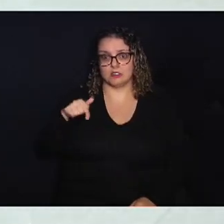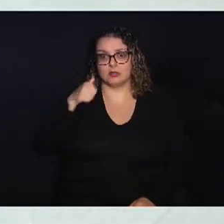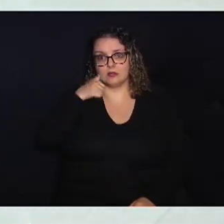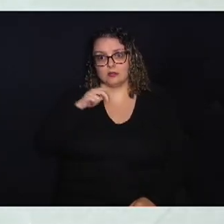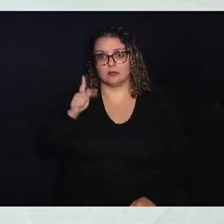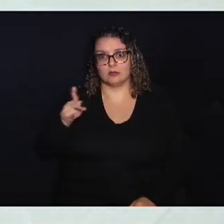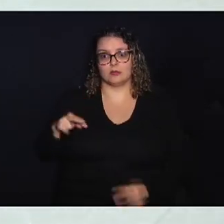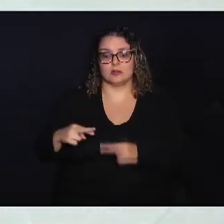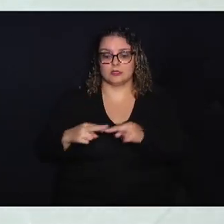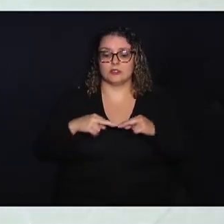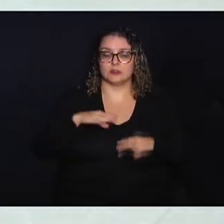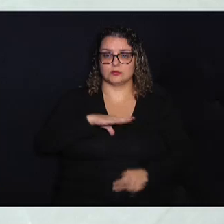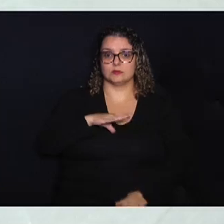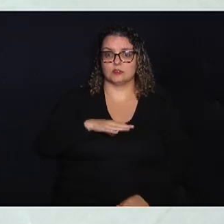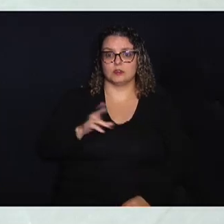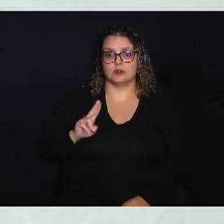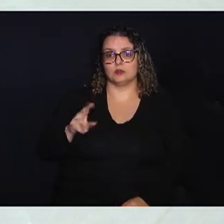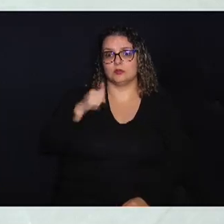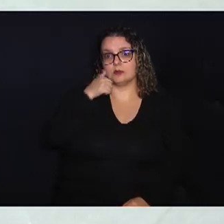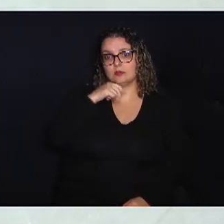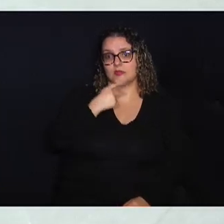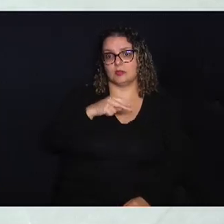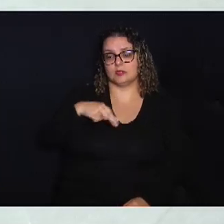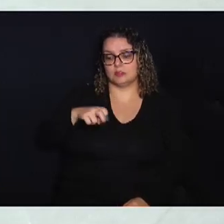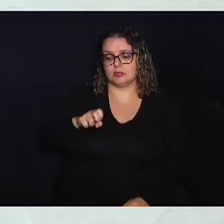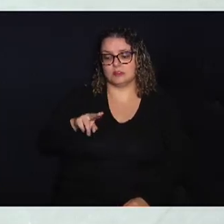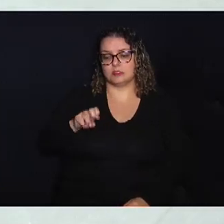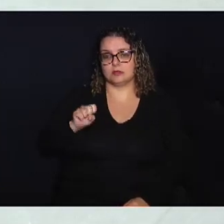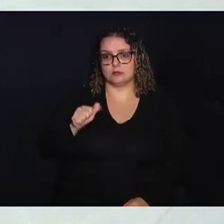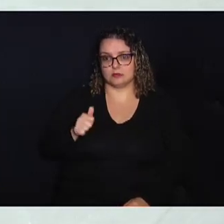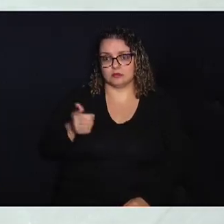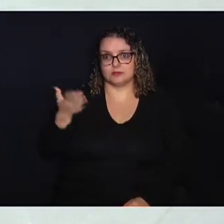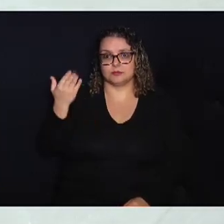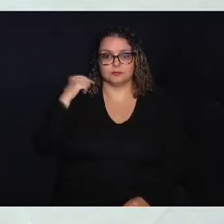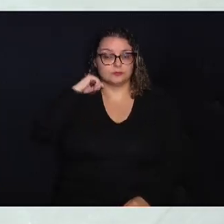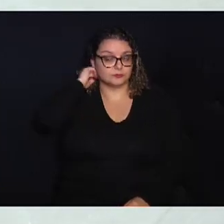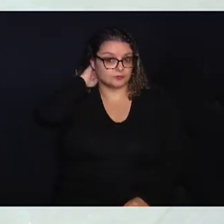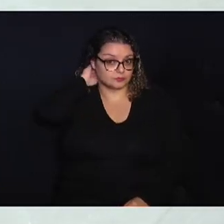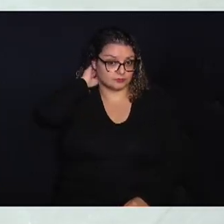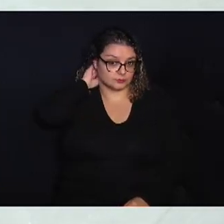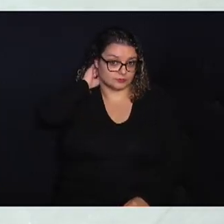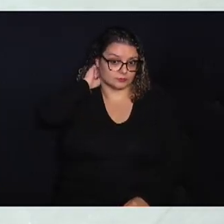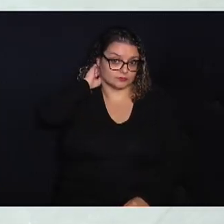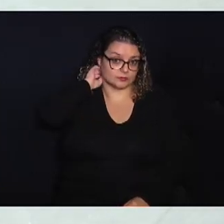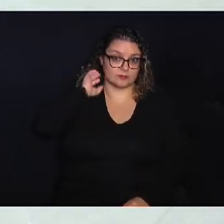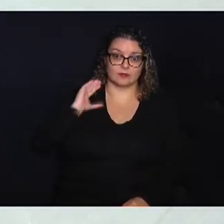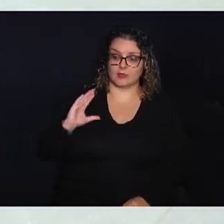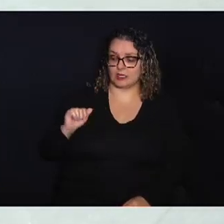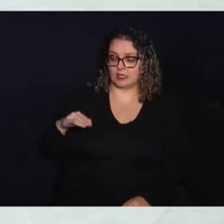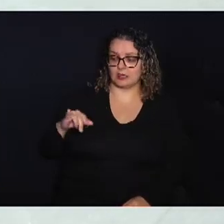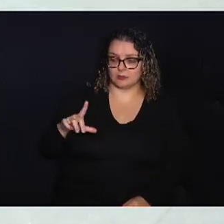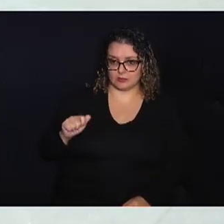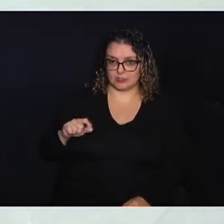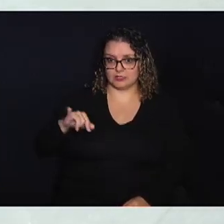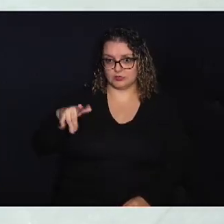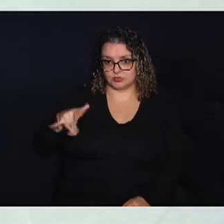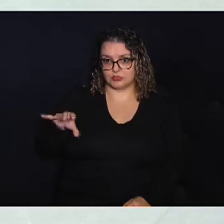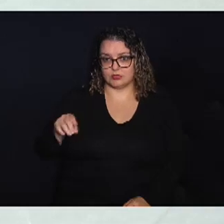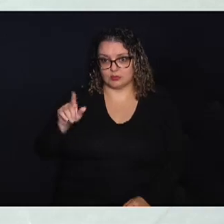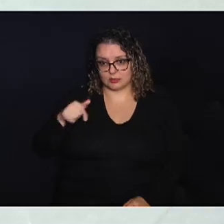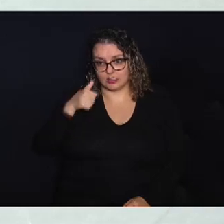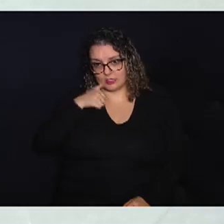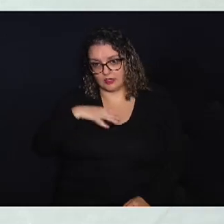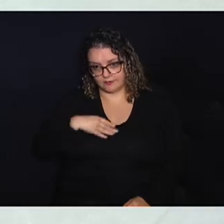rede municipal. O nome dela era Neuza Maria Jordão Martinez. A Camila Jordão, que é sua filha, é uma professora